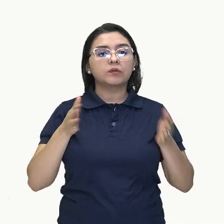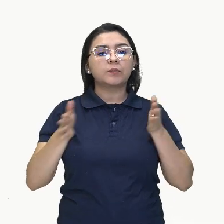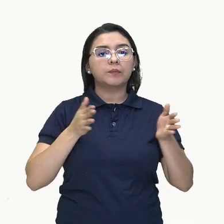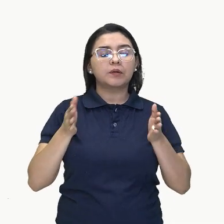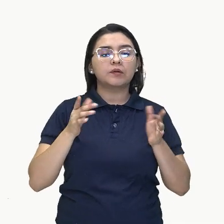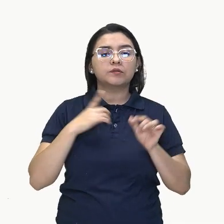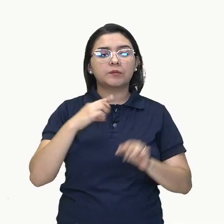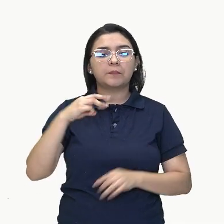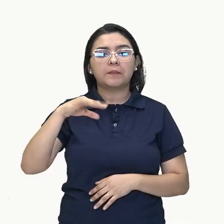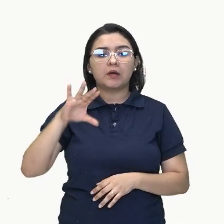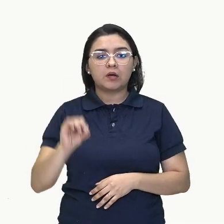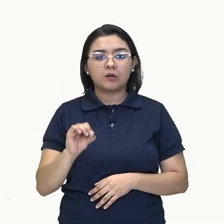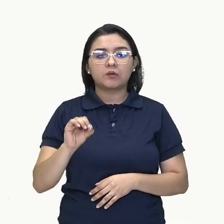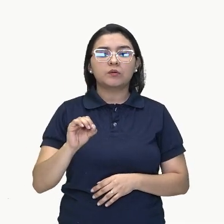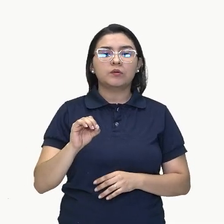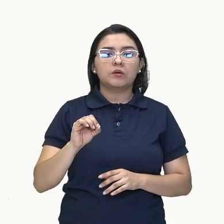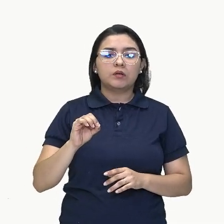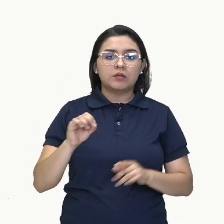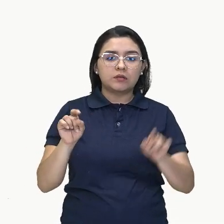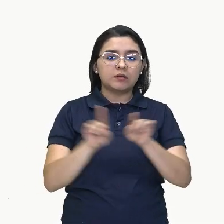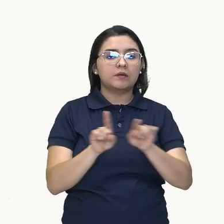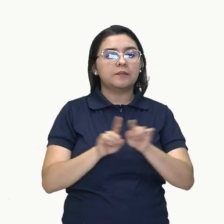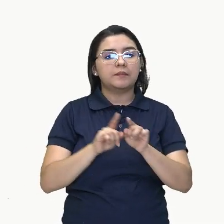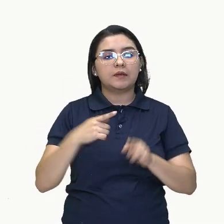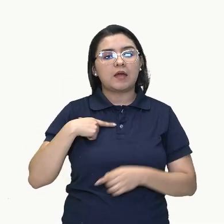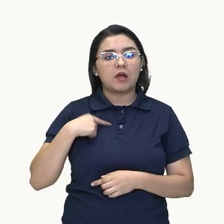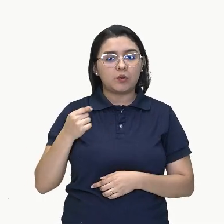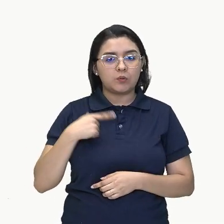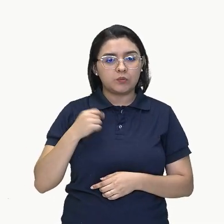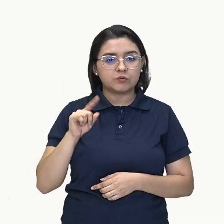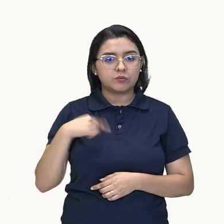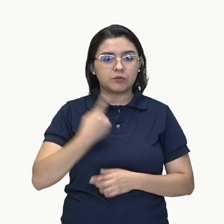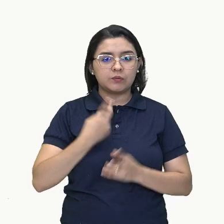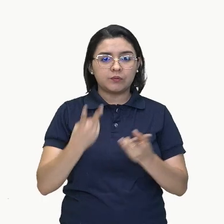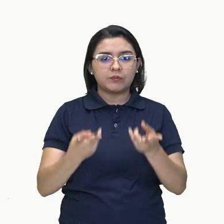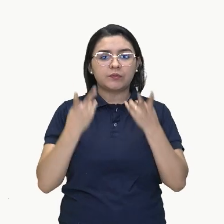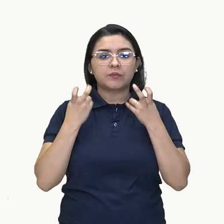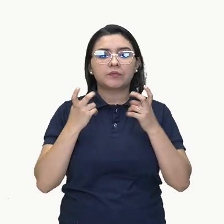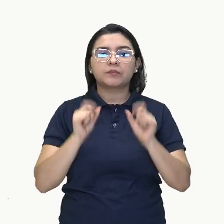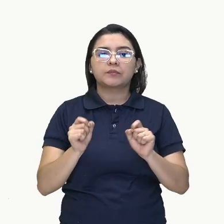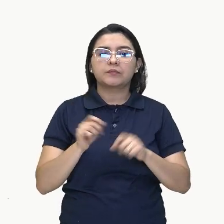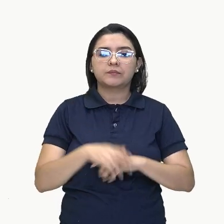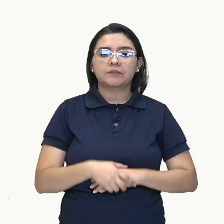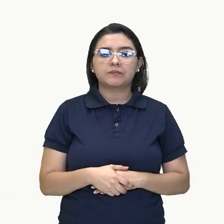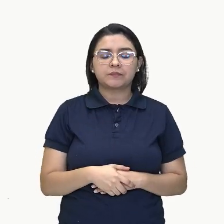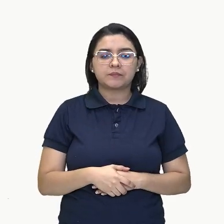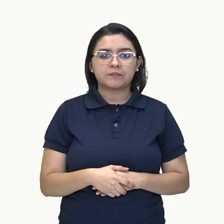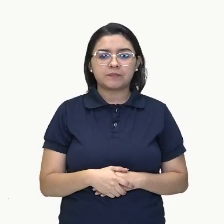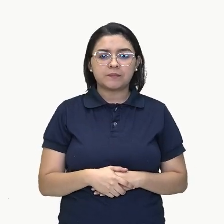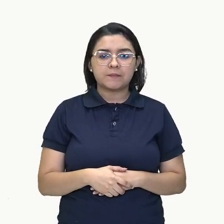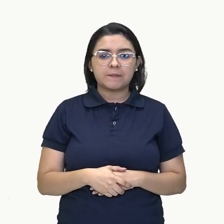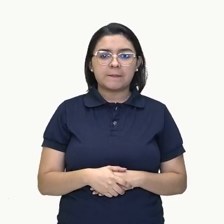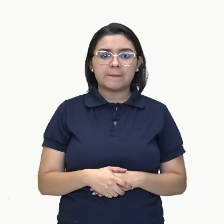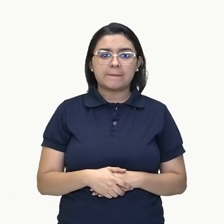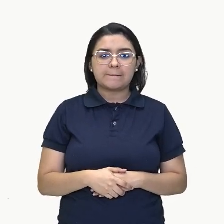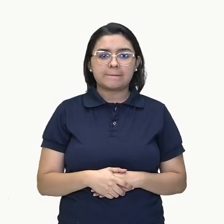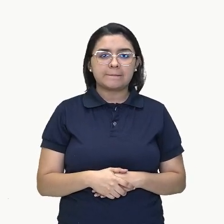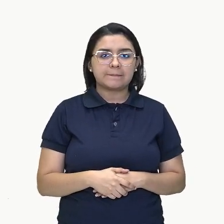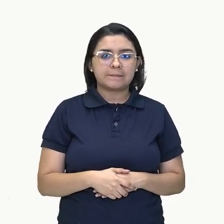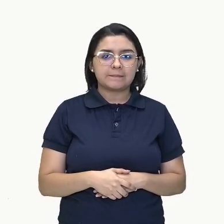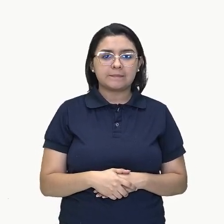de maio a agosto, né, a gente vai observar a presença dessa massa de ar. O que a